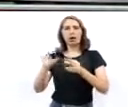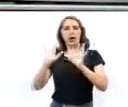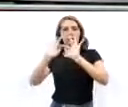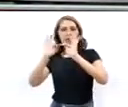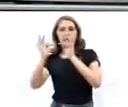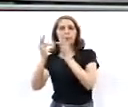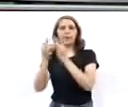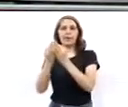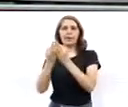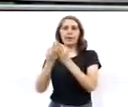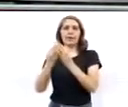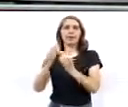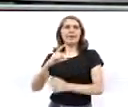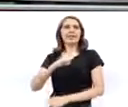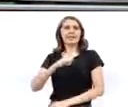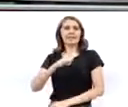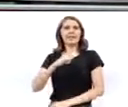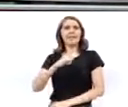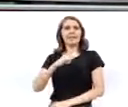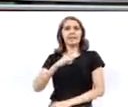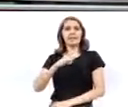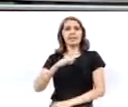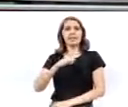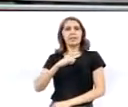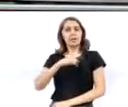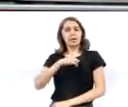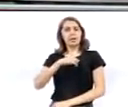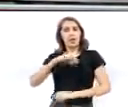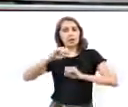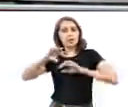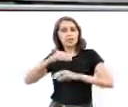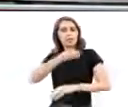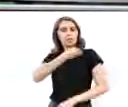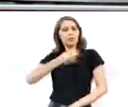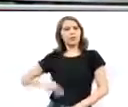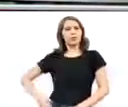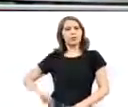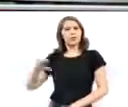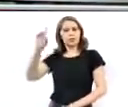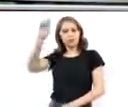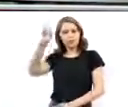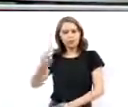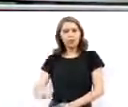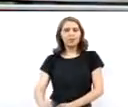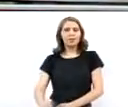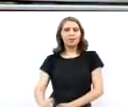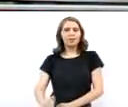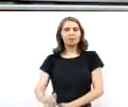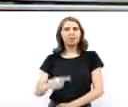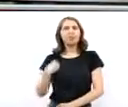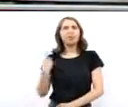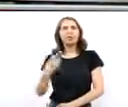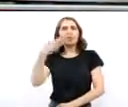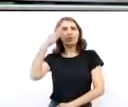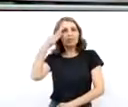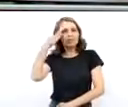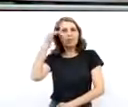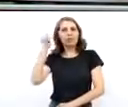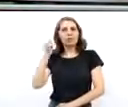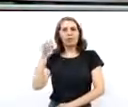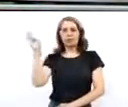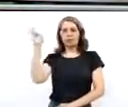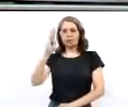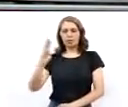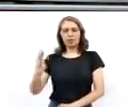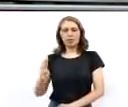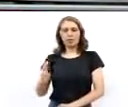à gratuidade do ensino e à melhor escola possível. E a gente sabe que o brasileiro, a maioria dos brasileiros, paga os